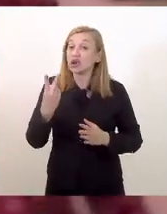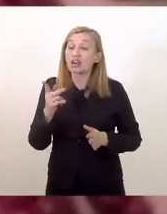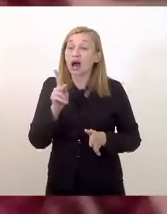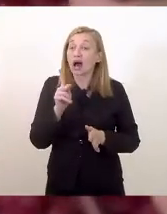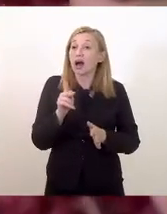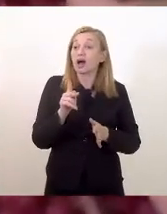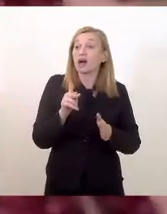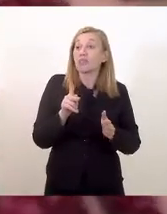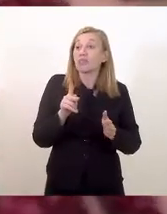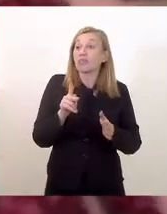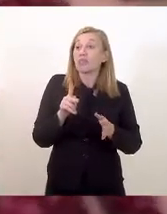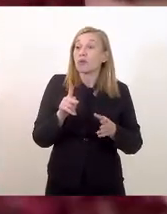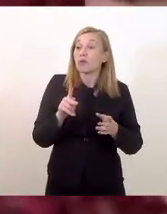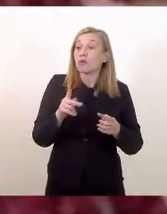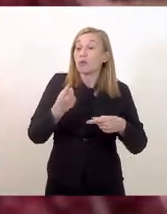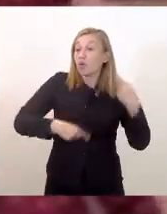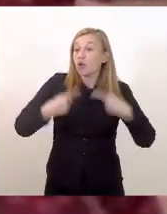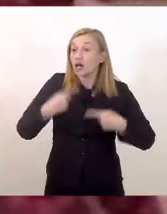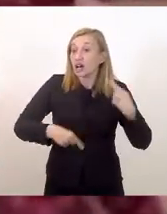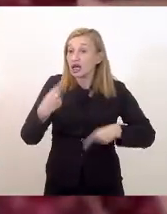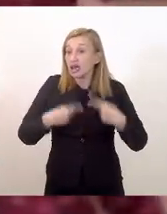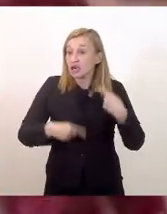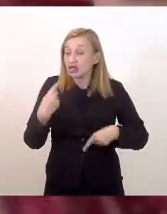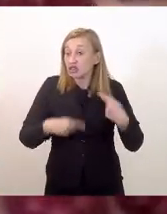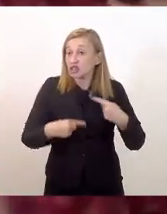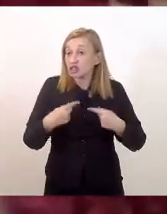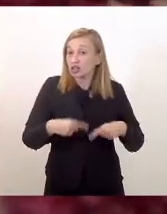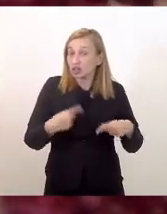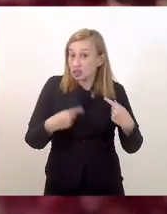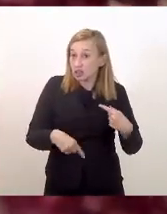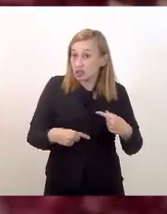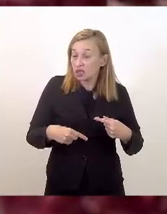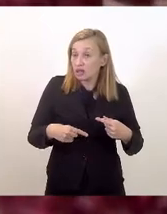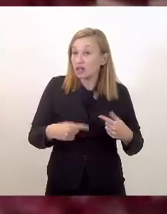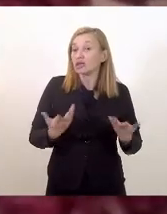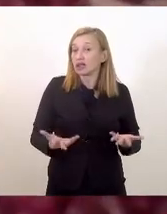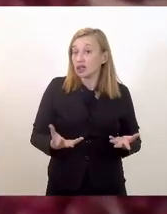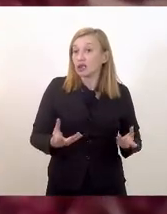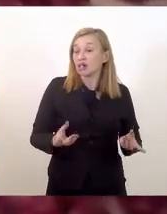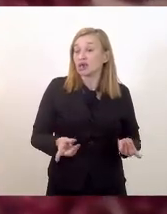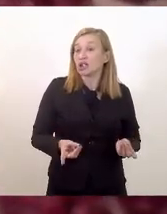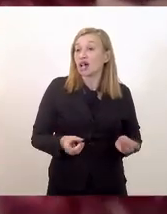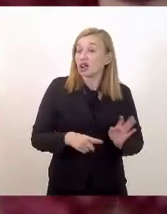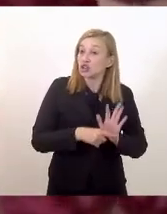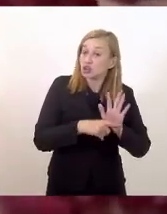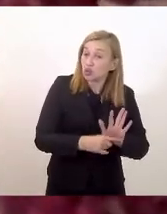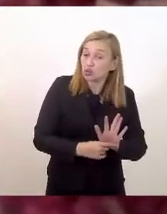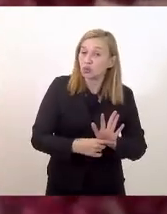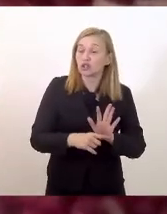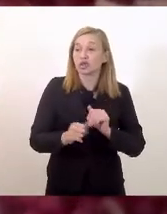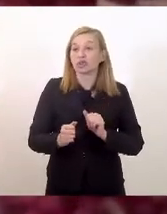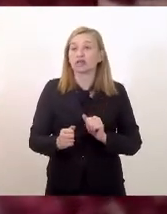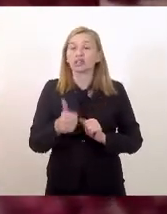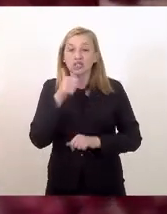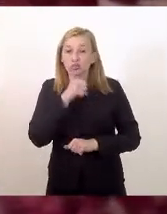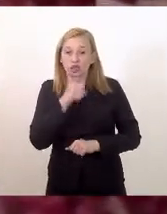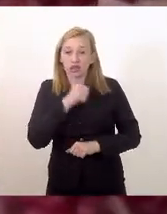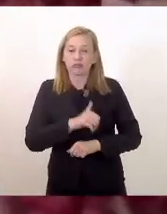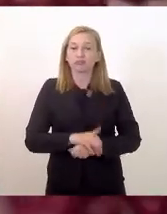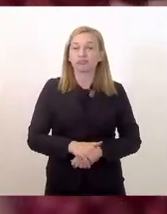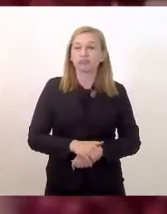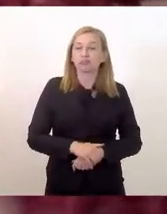atendimento e atenção, principalmente a atenção intersetorializada de defesa da vida das